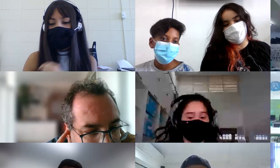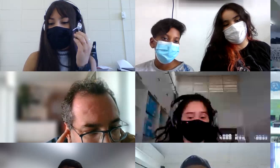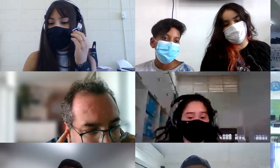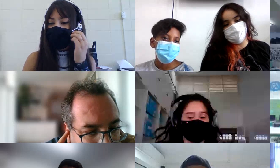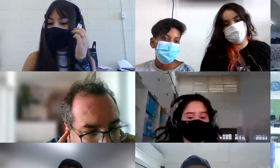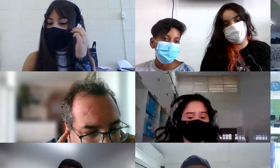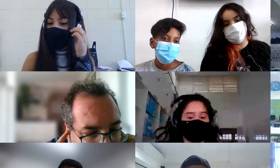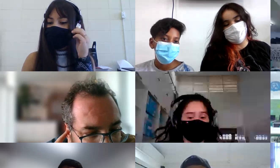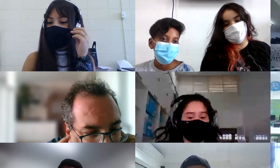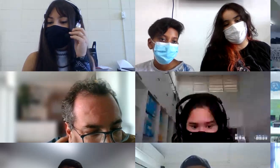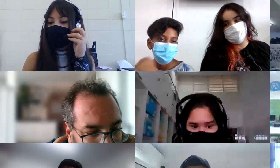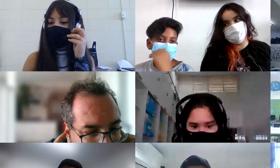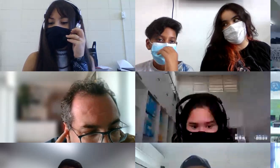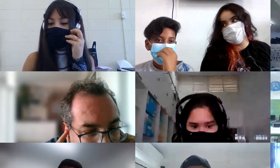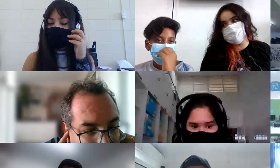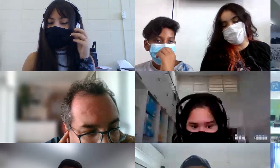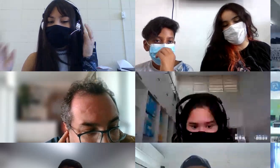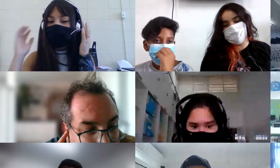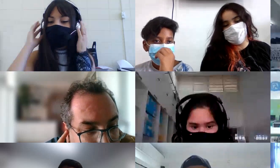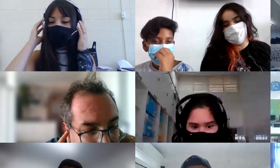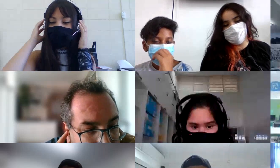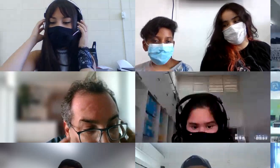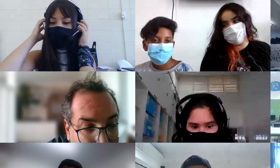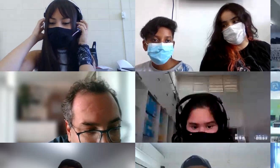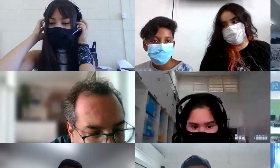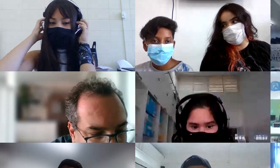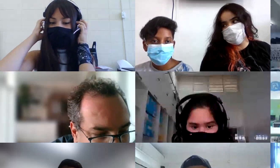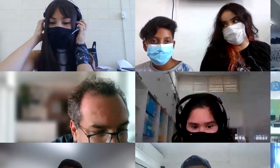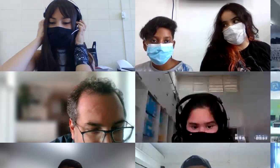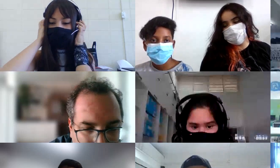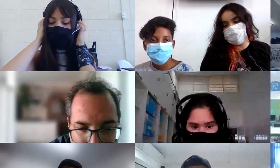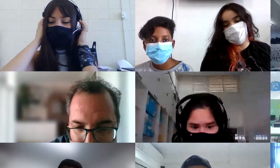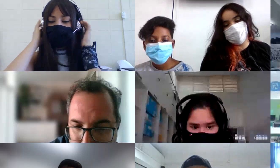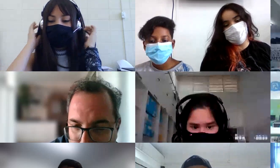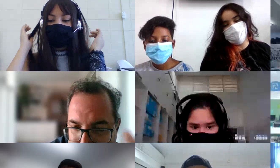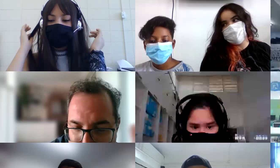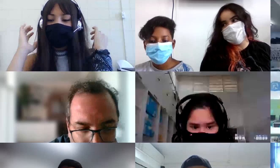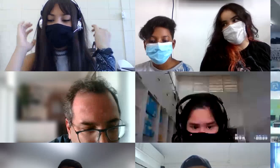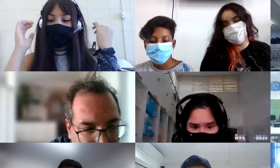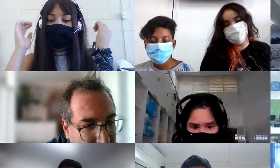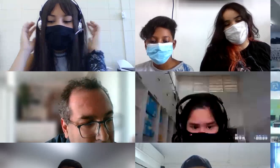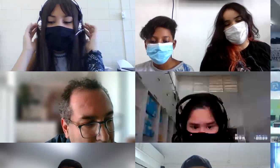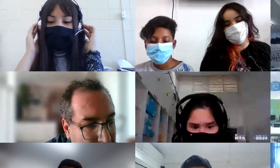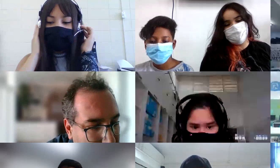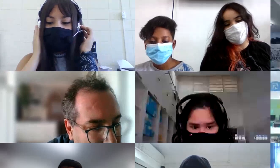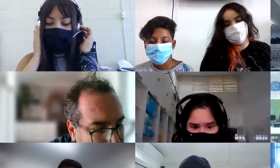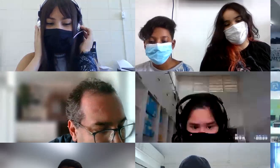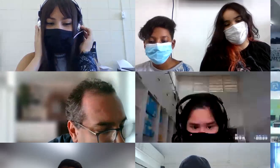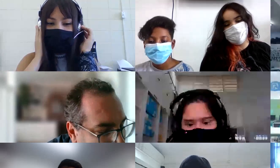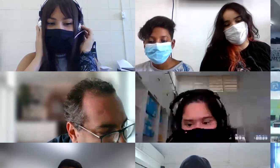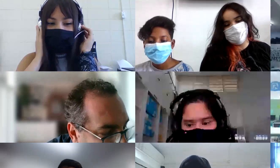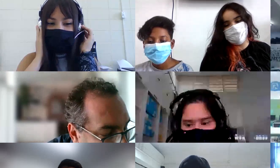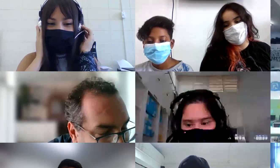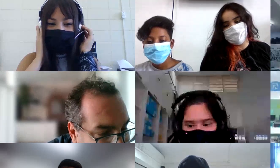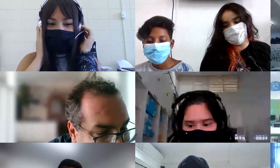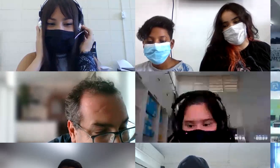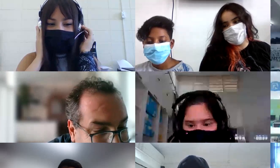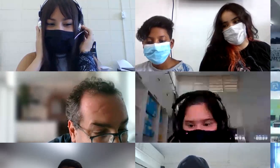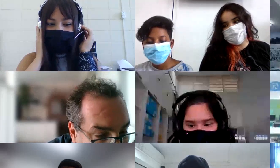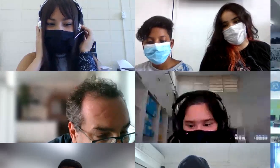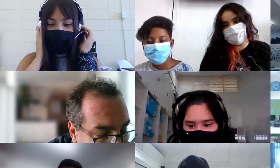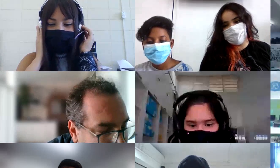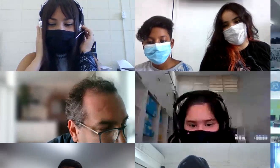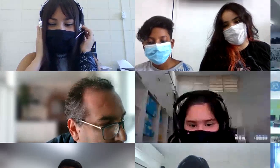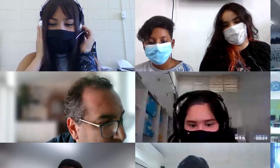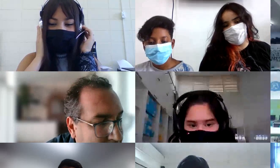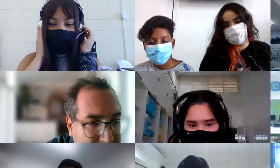assim, aperta. O fone, não, de ouvir, só para você que eu vou falar, Rayane, os outros fecham o ouvido. Quando eles me chamaram para falar